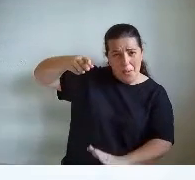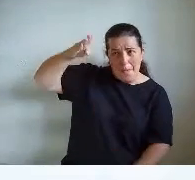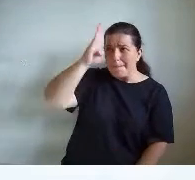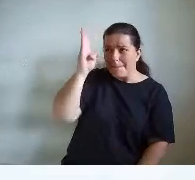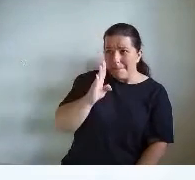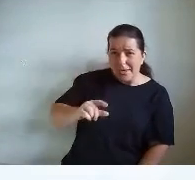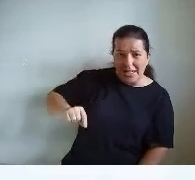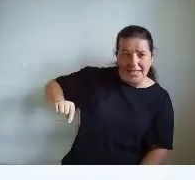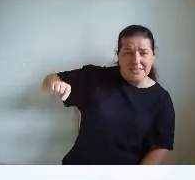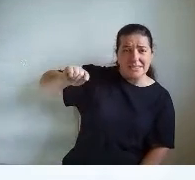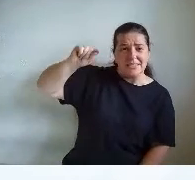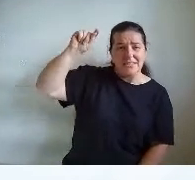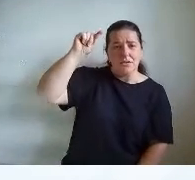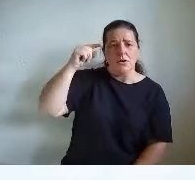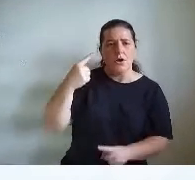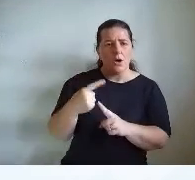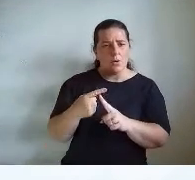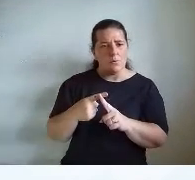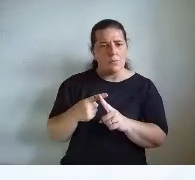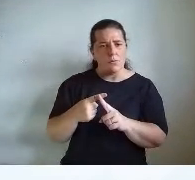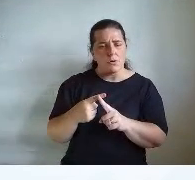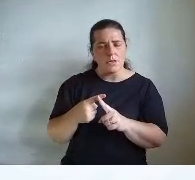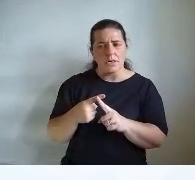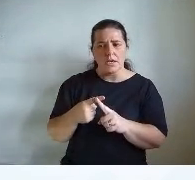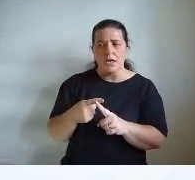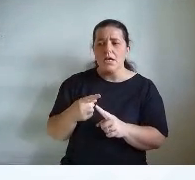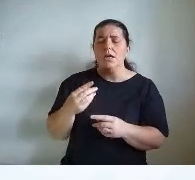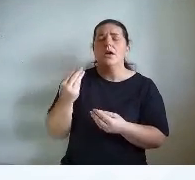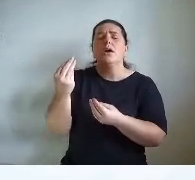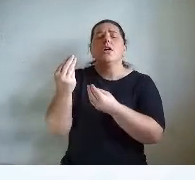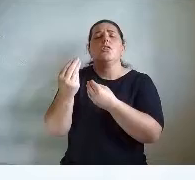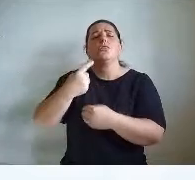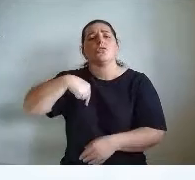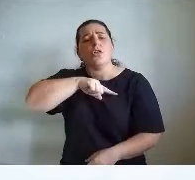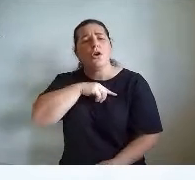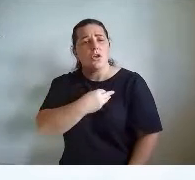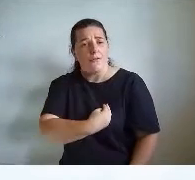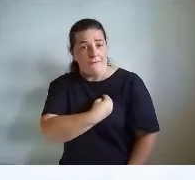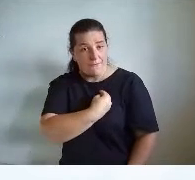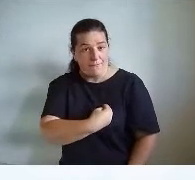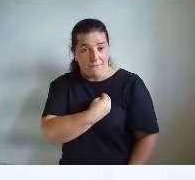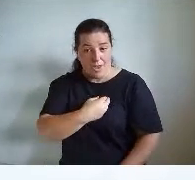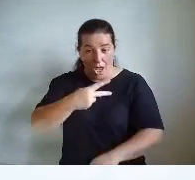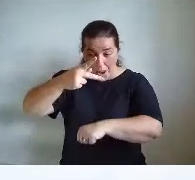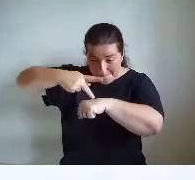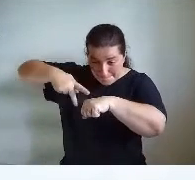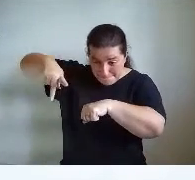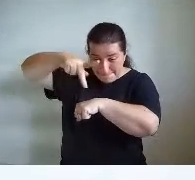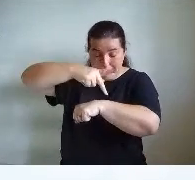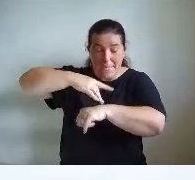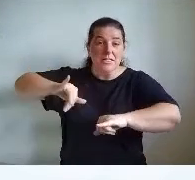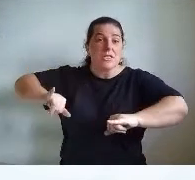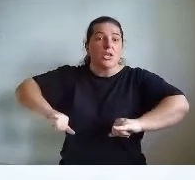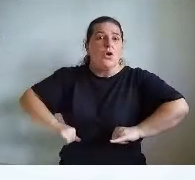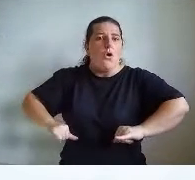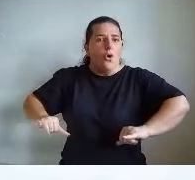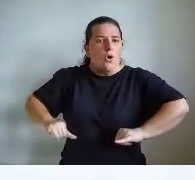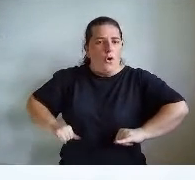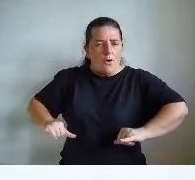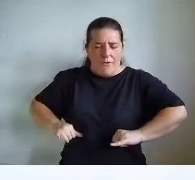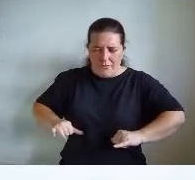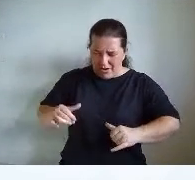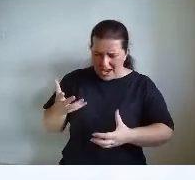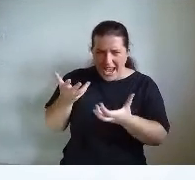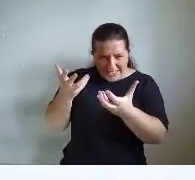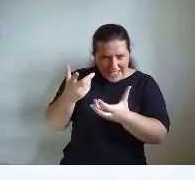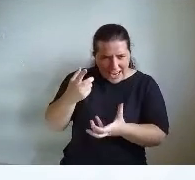gente quer ser tão egoísta, né? Porque a gente viver num país rodeado de tanta dor, tanta miséria, tanto sofrimento, não nos